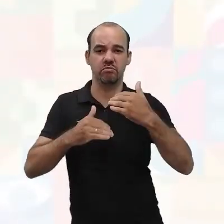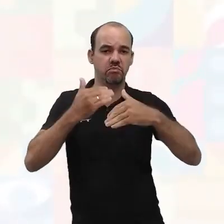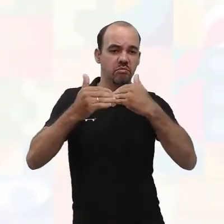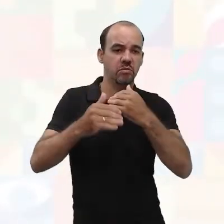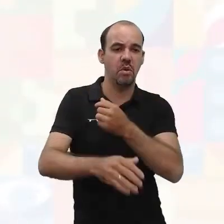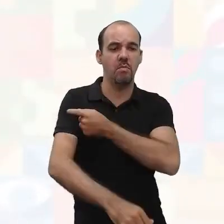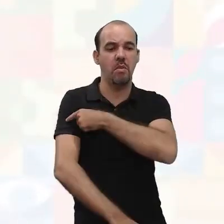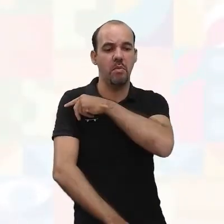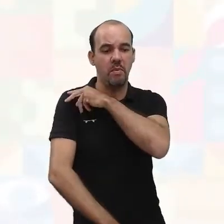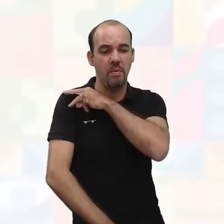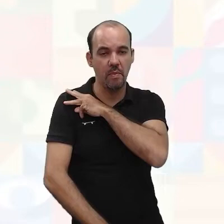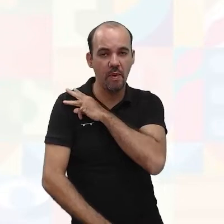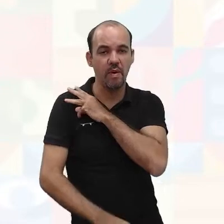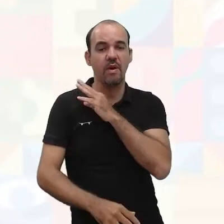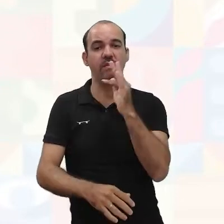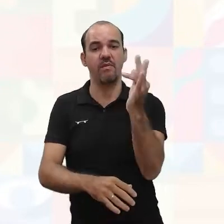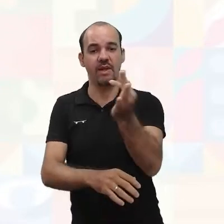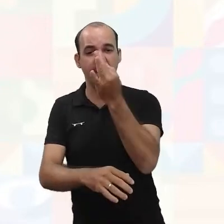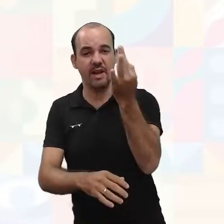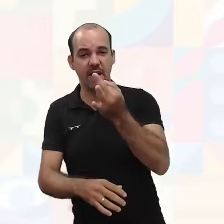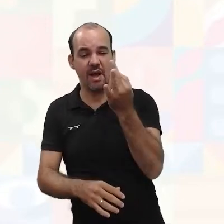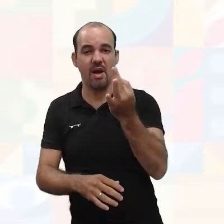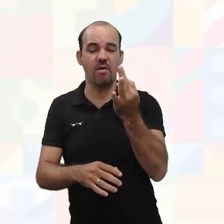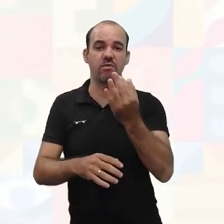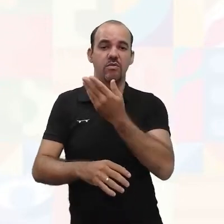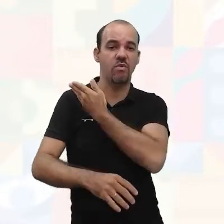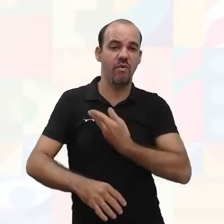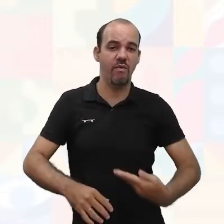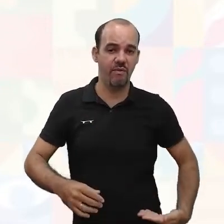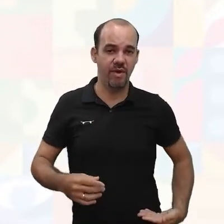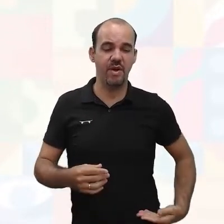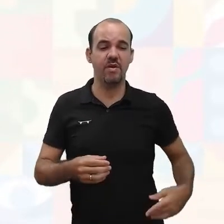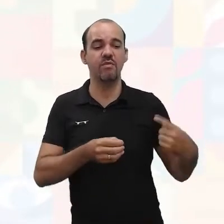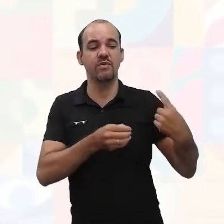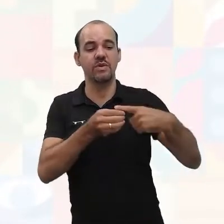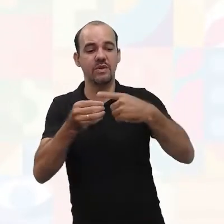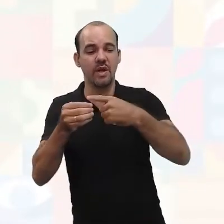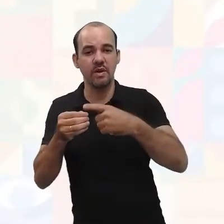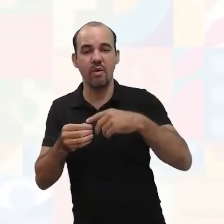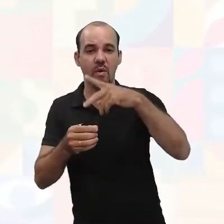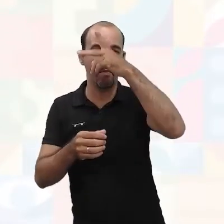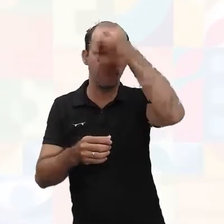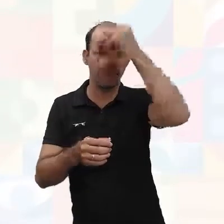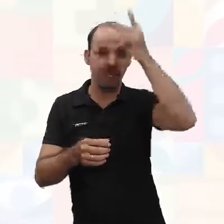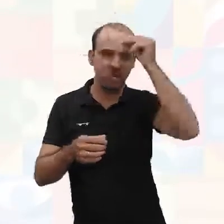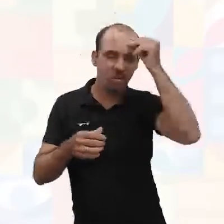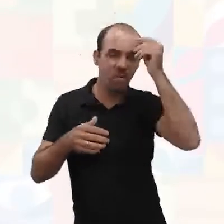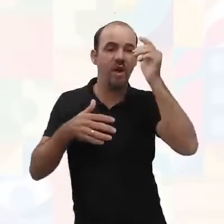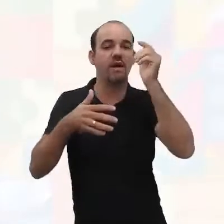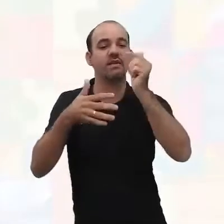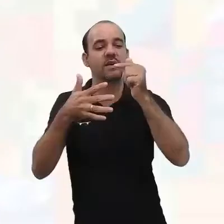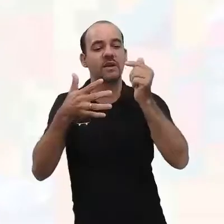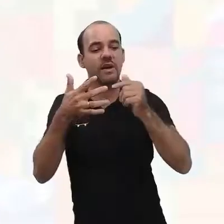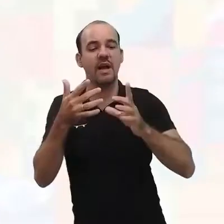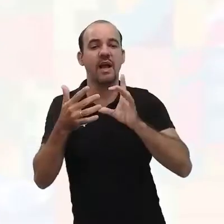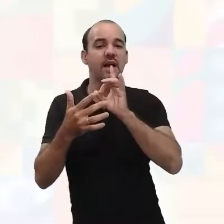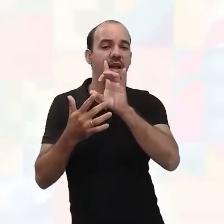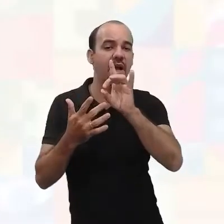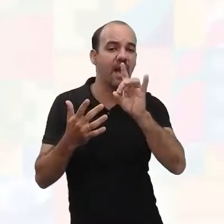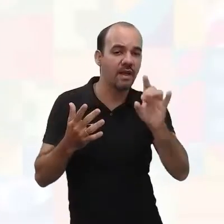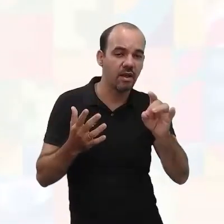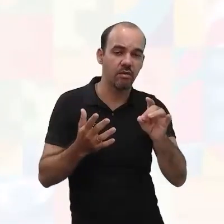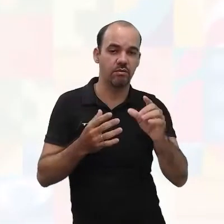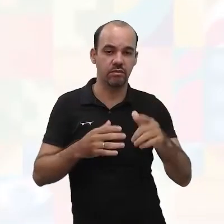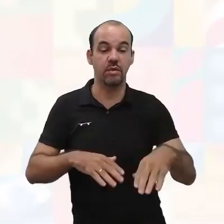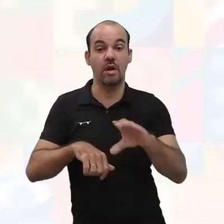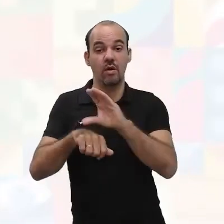governo federal, estado, distrito federal e município. Pois, segundo a nossa legislação, nossa Constituição da República Federativa